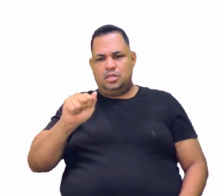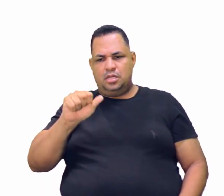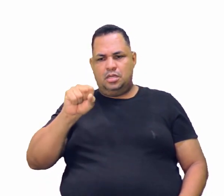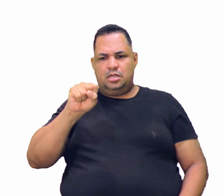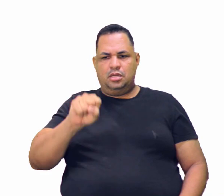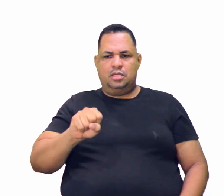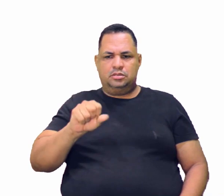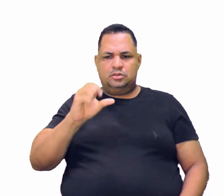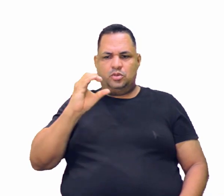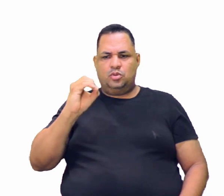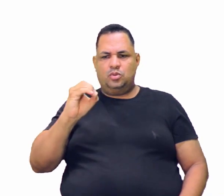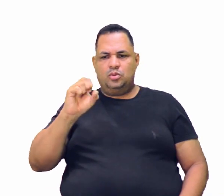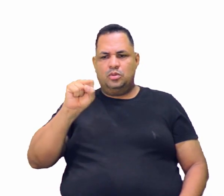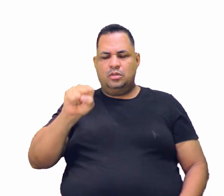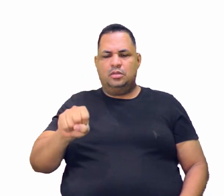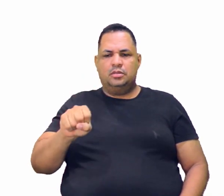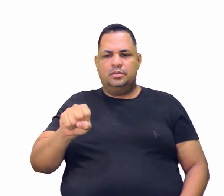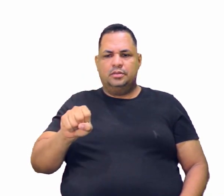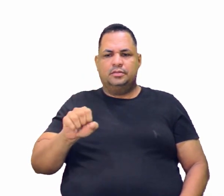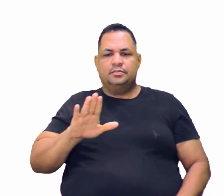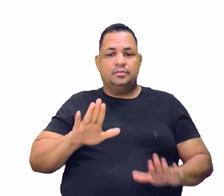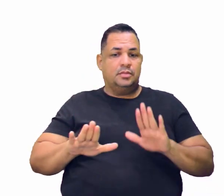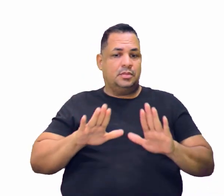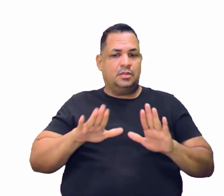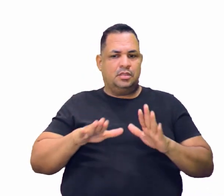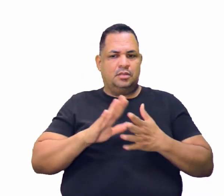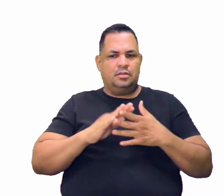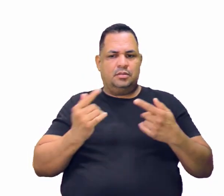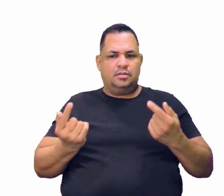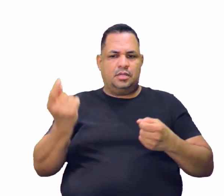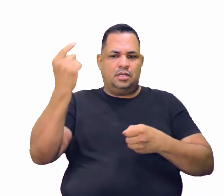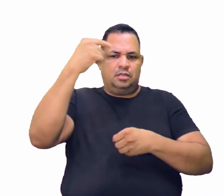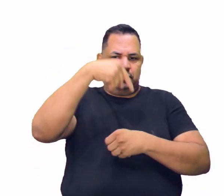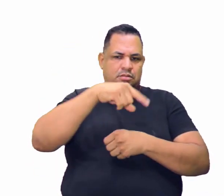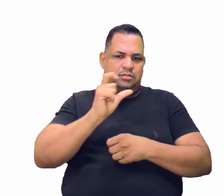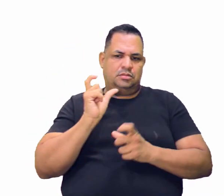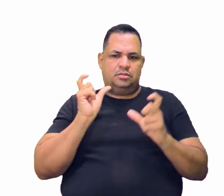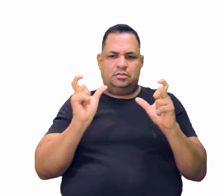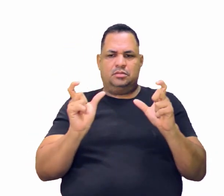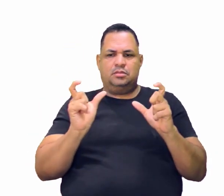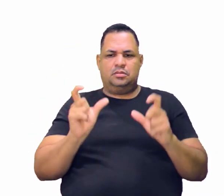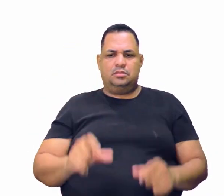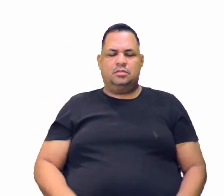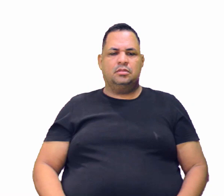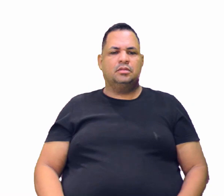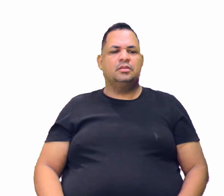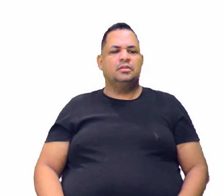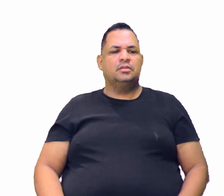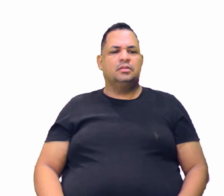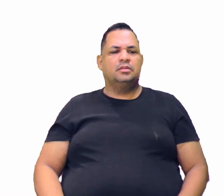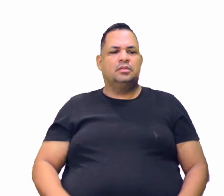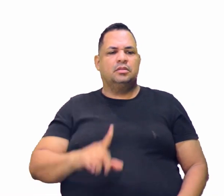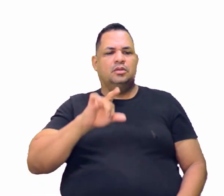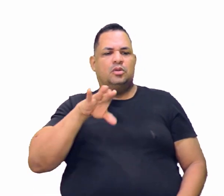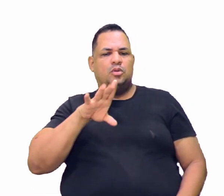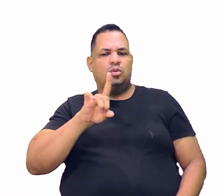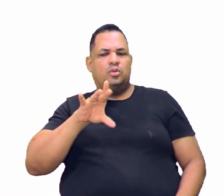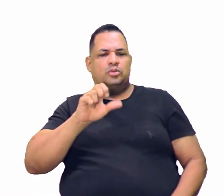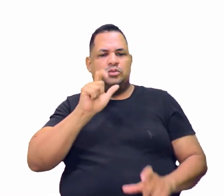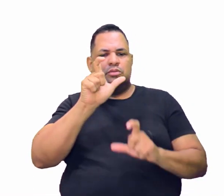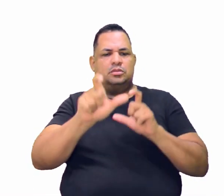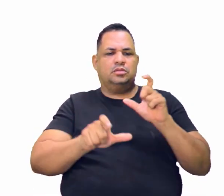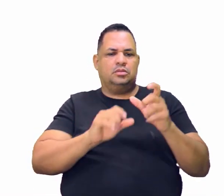só varia de acordo com a palavra a que se refere, sempre. A locução adverbial